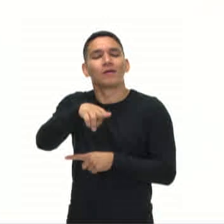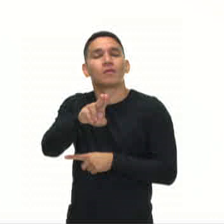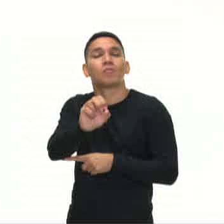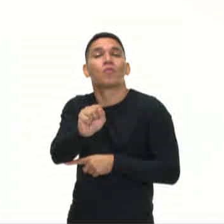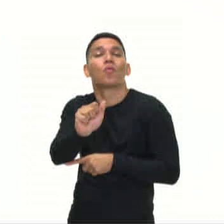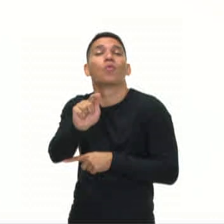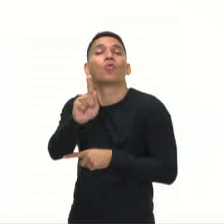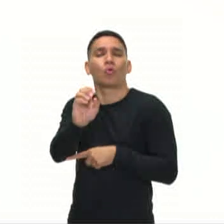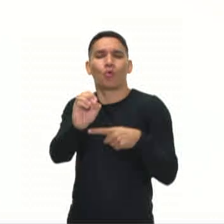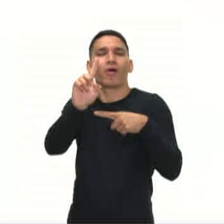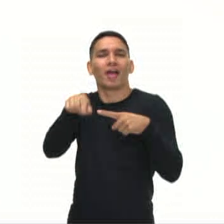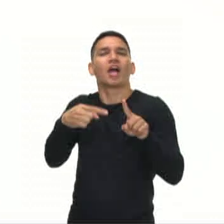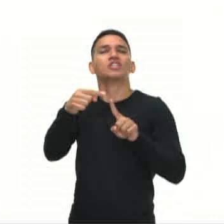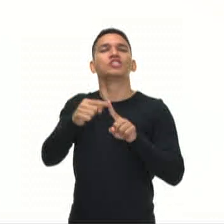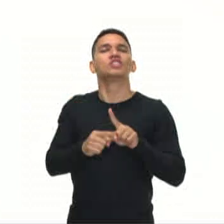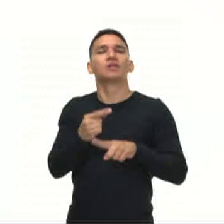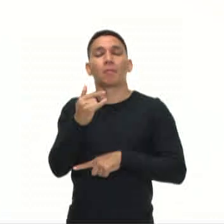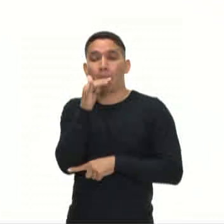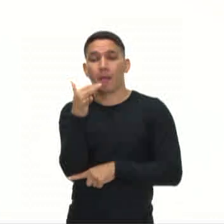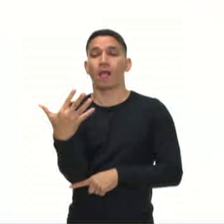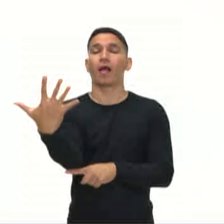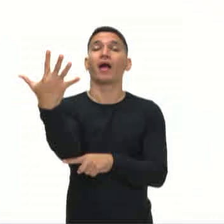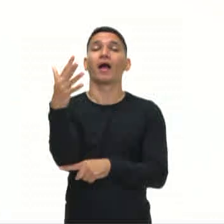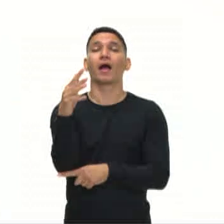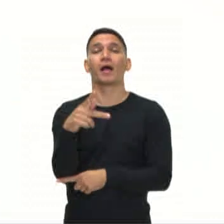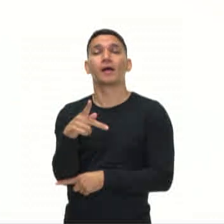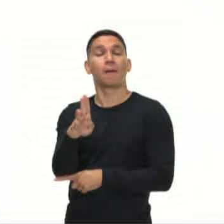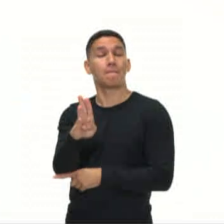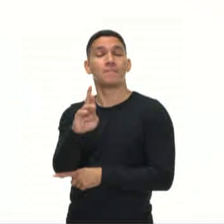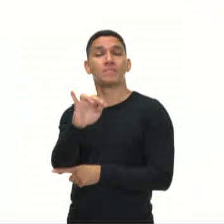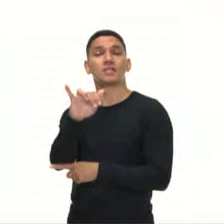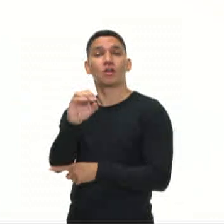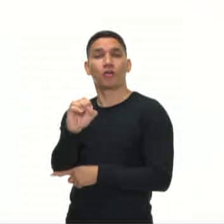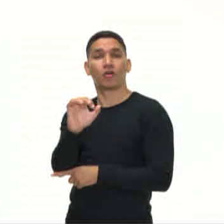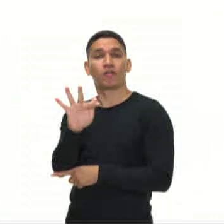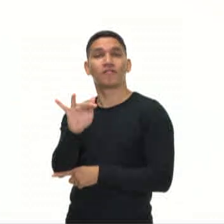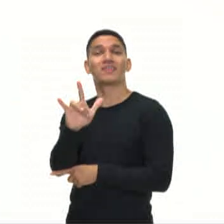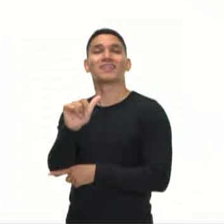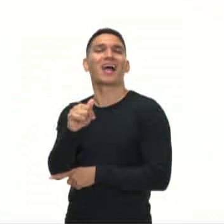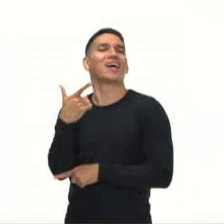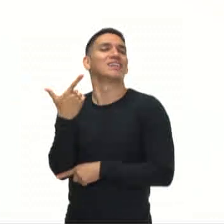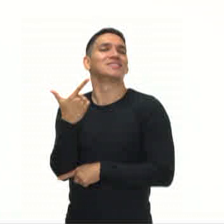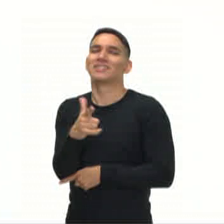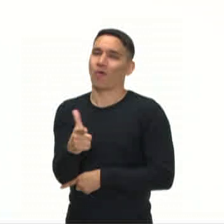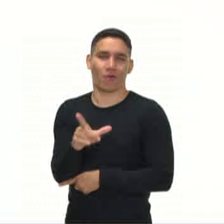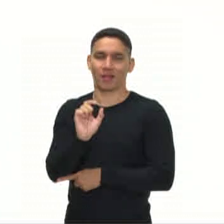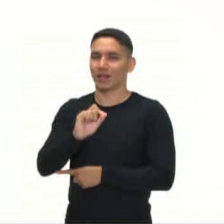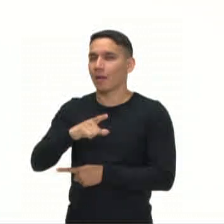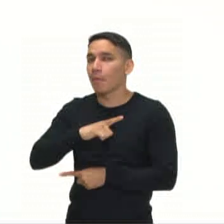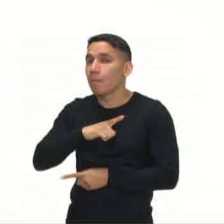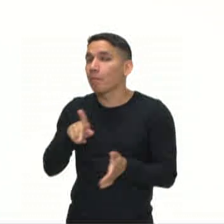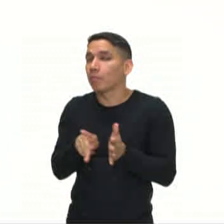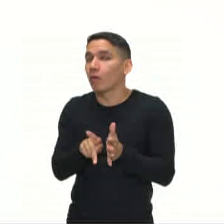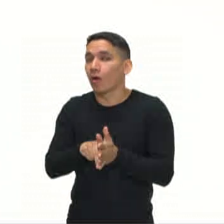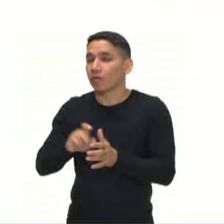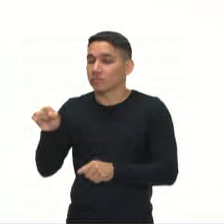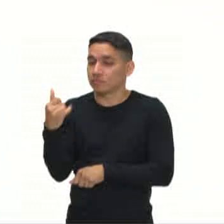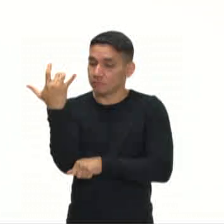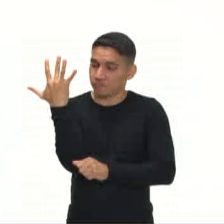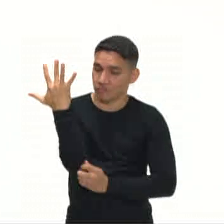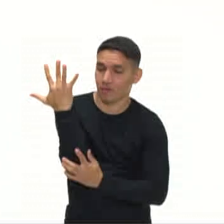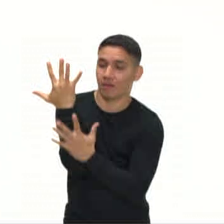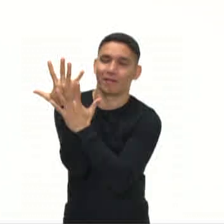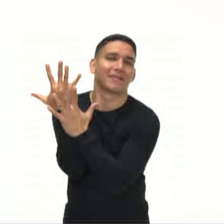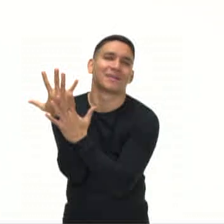uma briófita que não possui vasos condutores de seiva, sendo chamadas de avasculares.